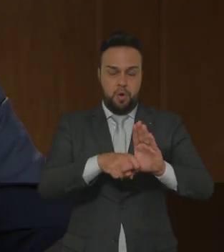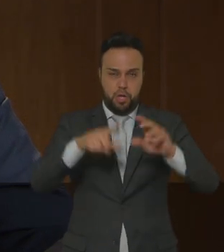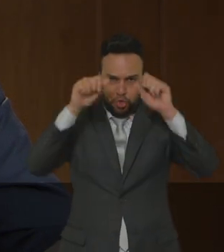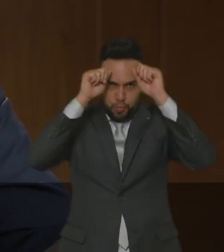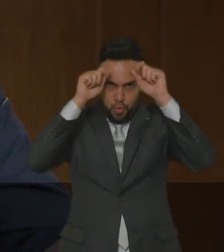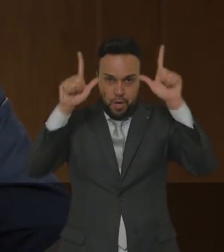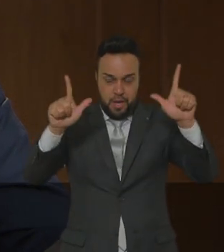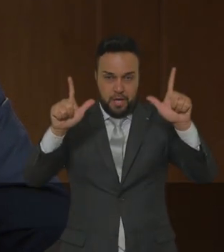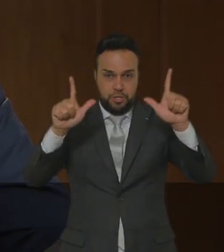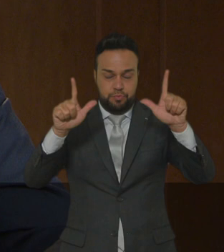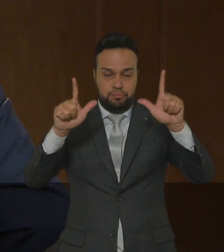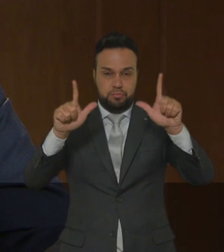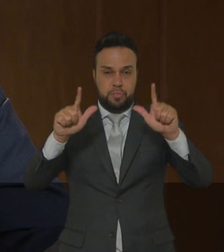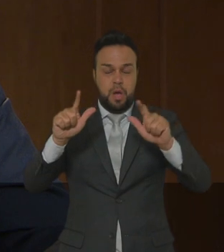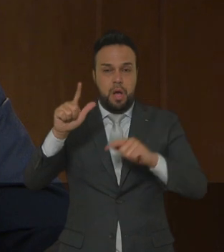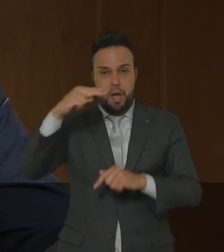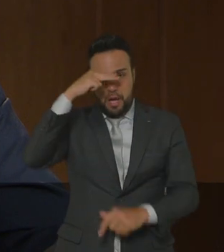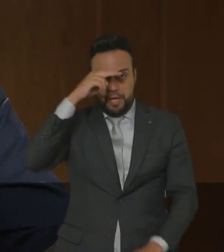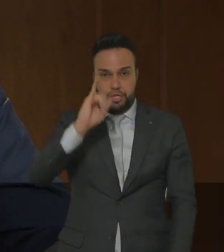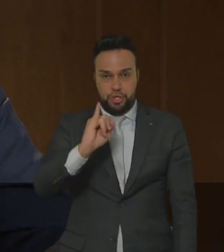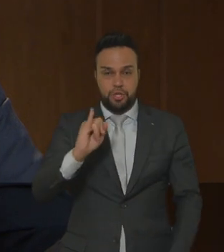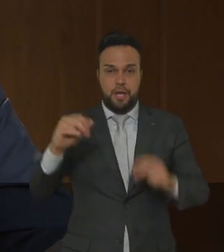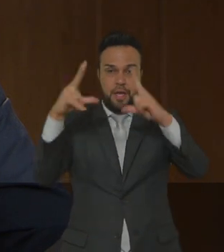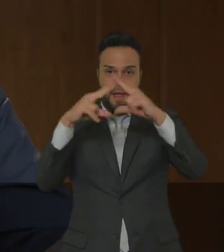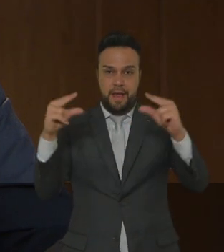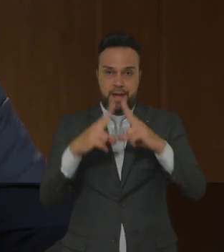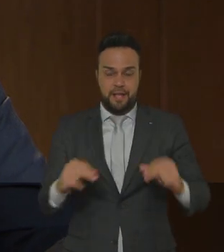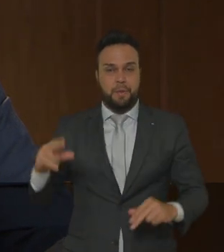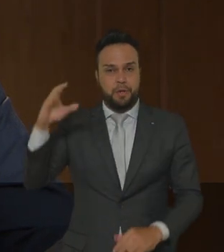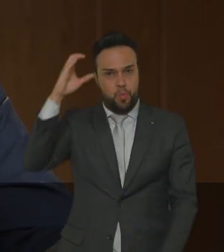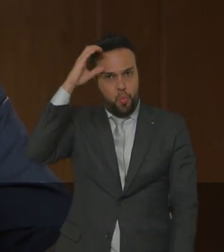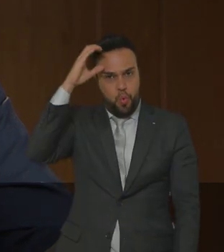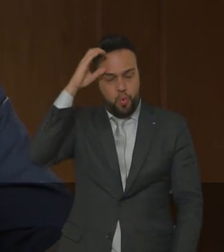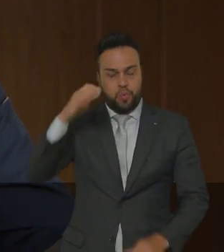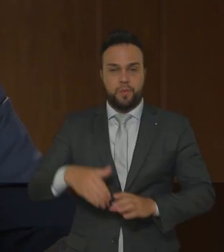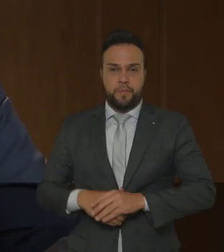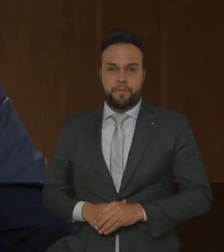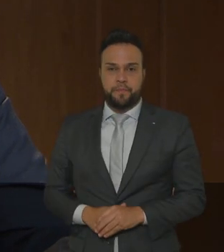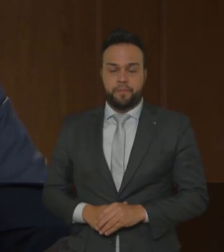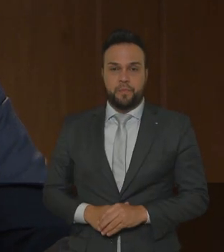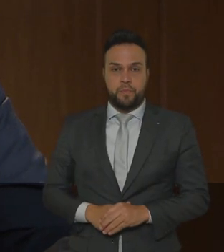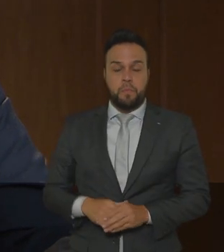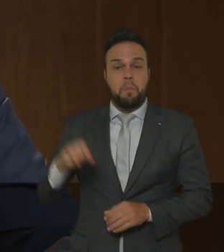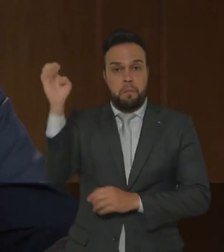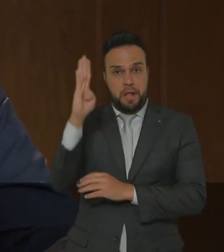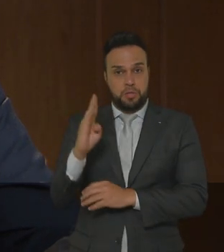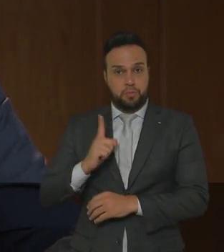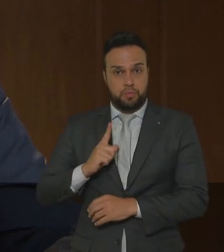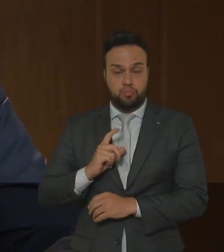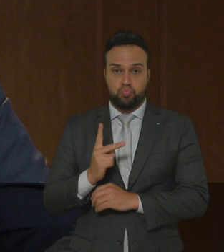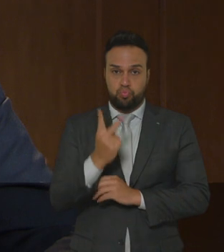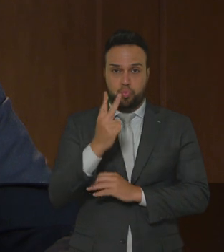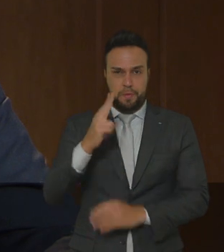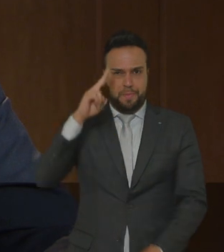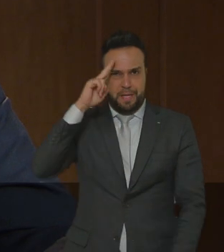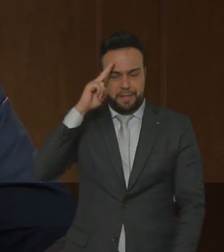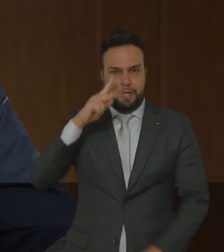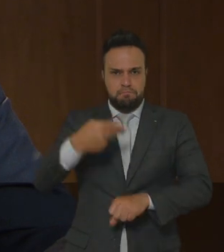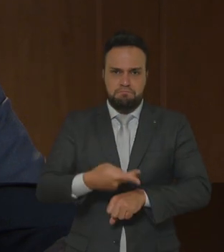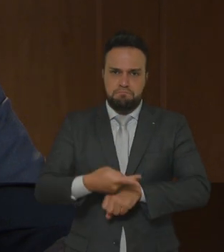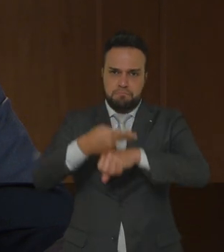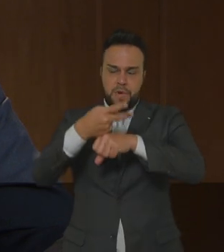Timor S Haiti Líbano e Congo o Brasil teve duas militares premiadas pela ONU